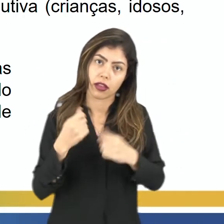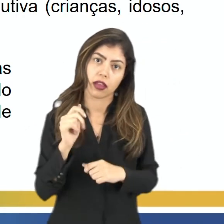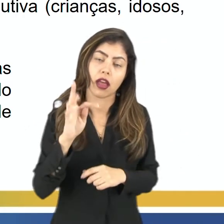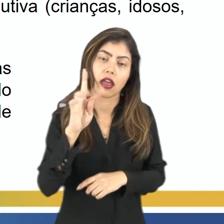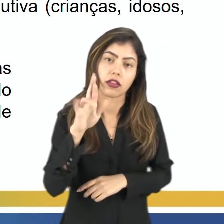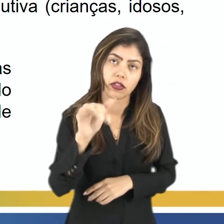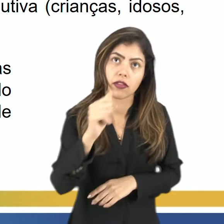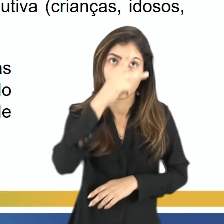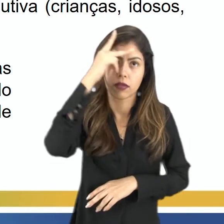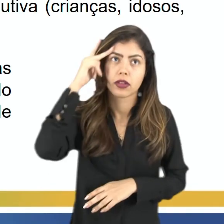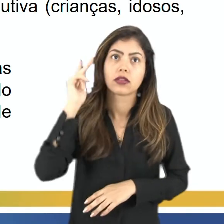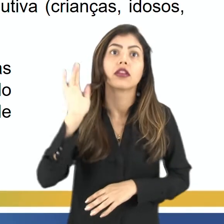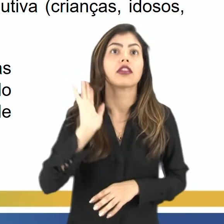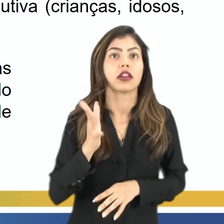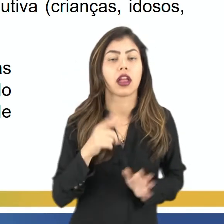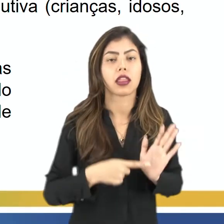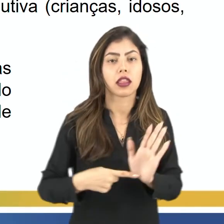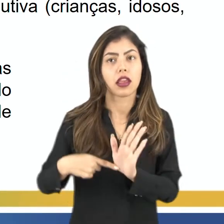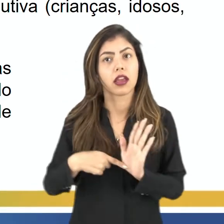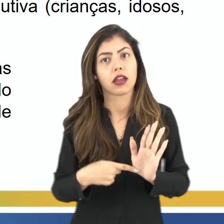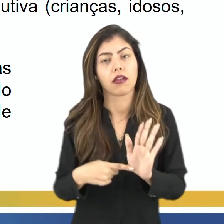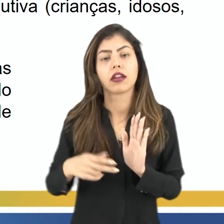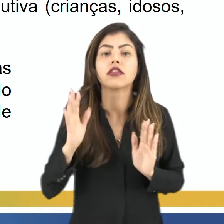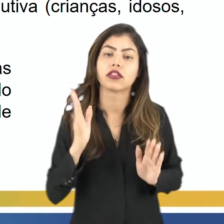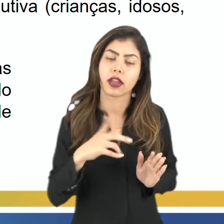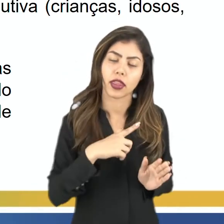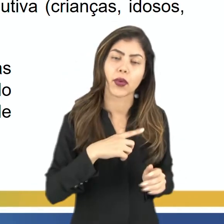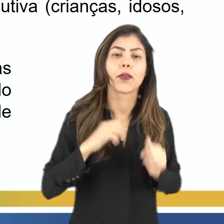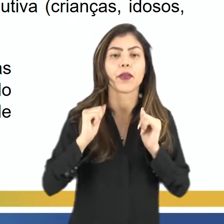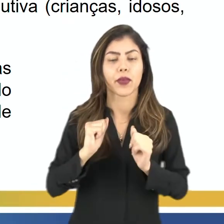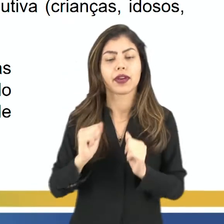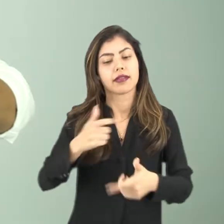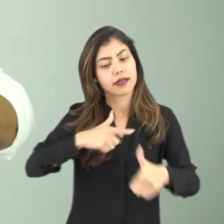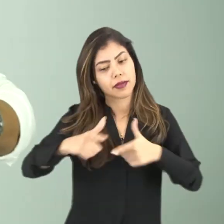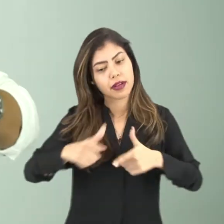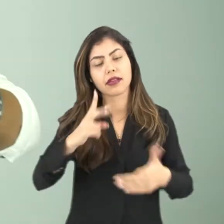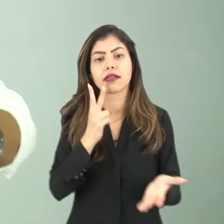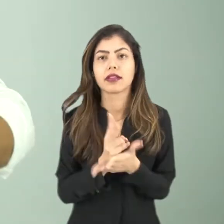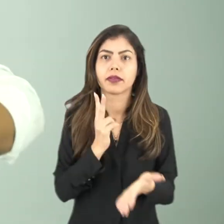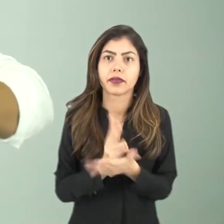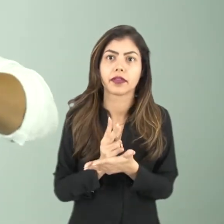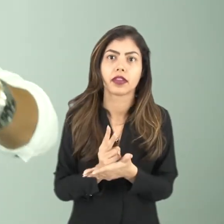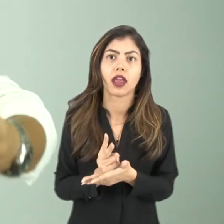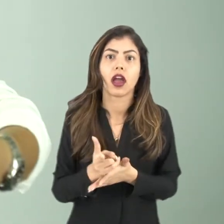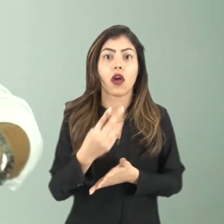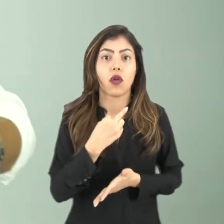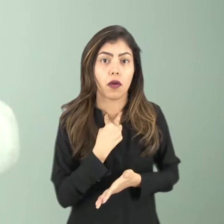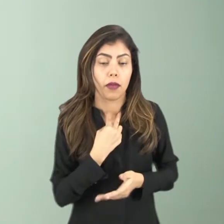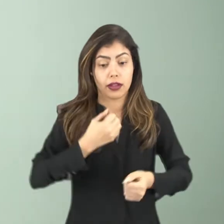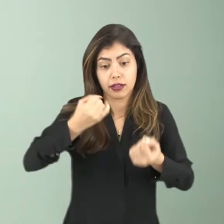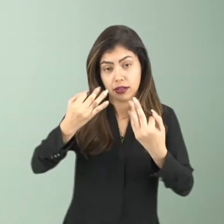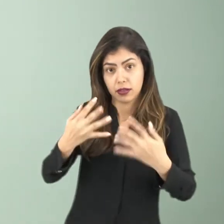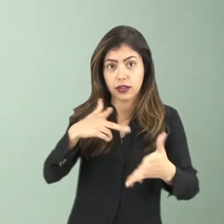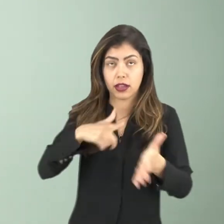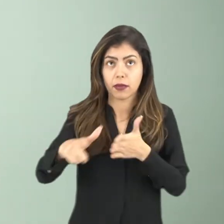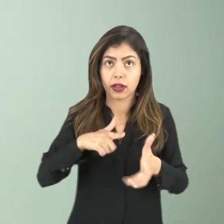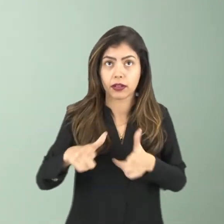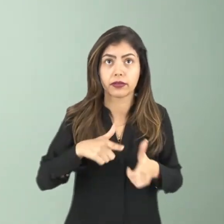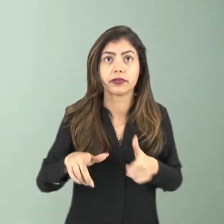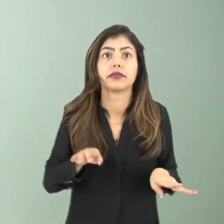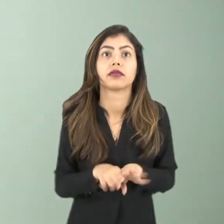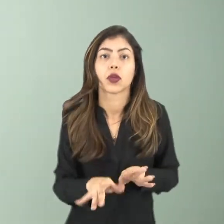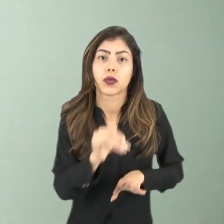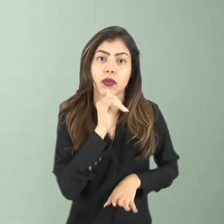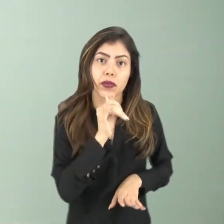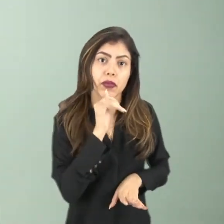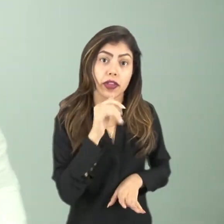a população economicamente ativa, são as pessoas aptas a trabalhar, são as pessoas que estão ativas, que estão trabalhando, que estão ocupadas. E,